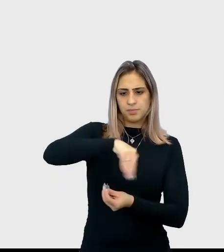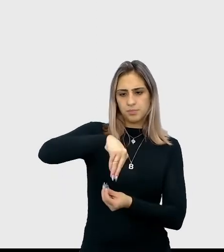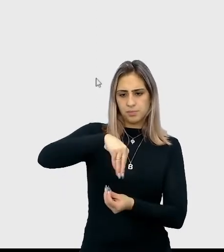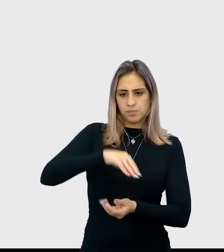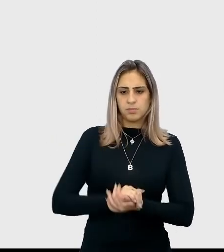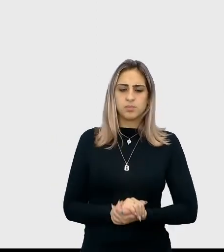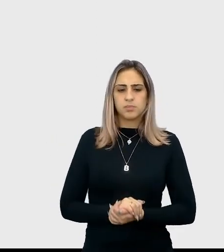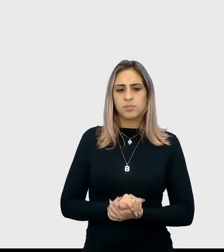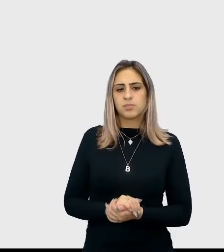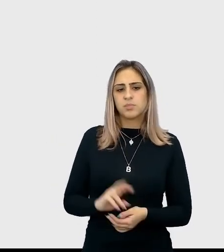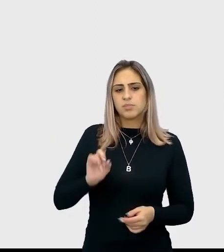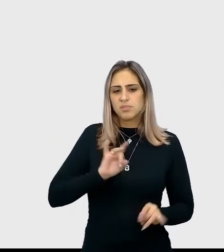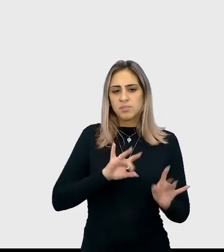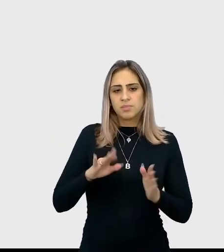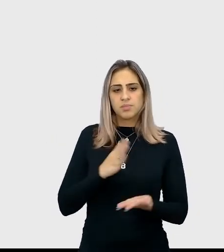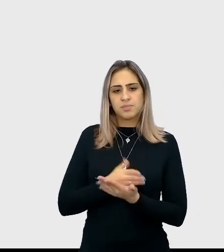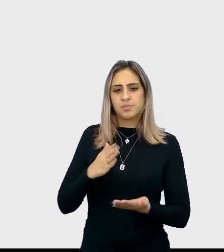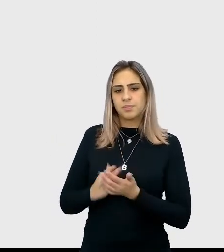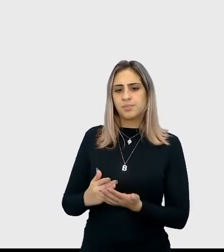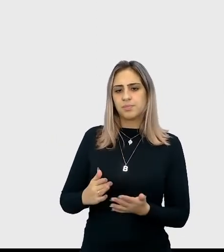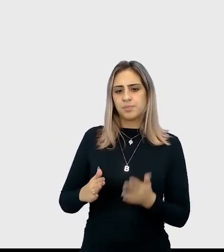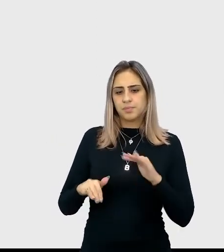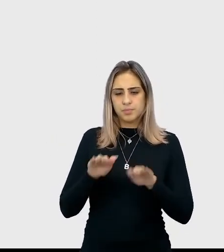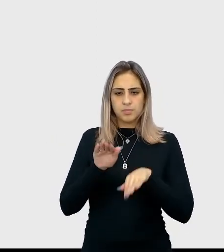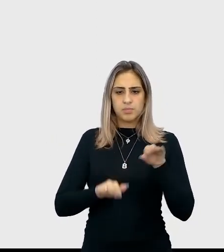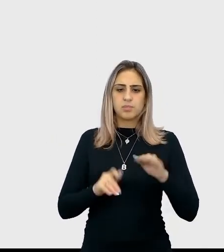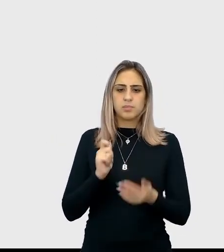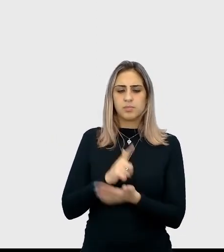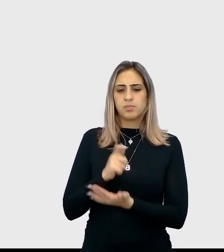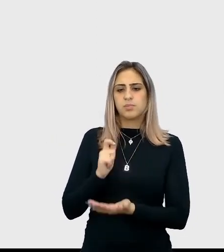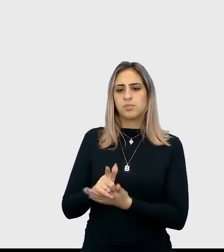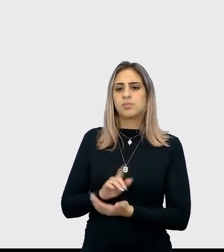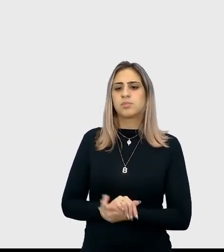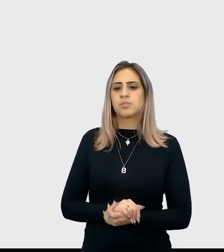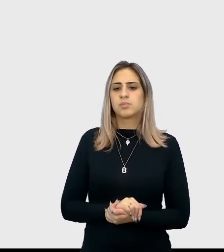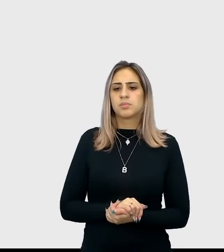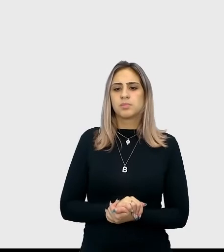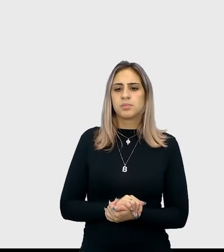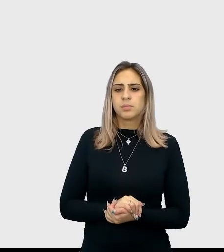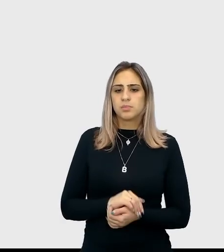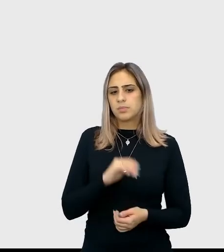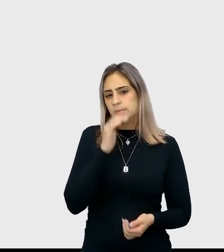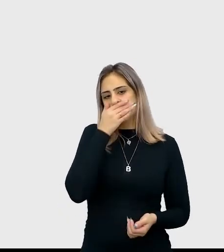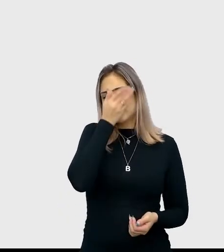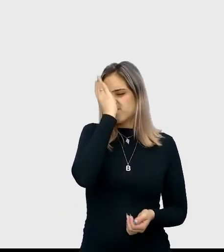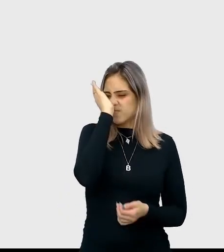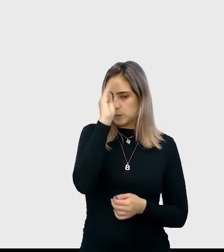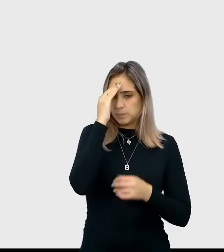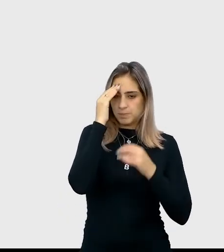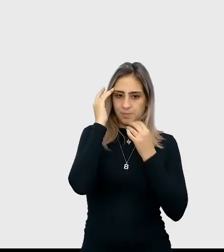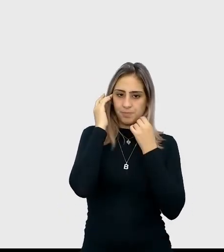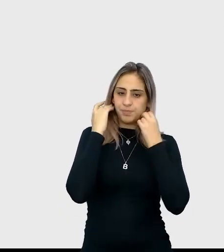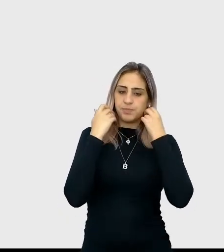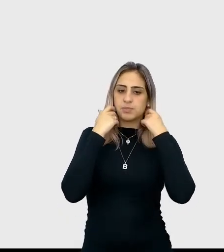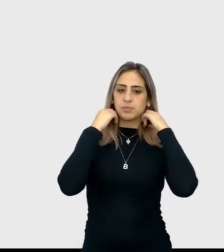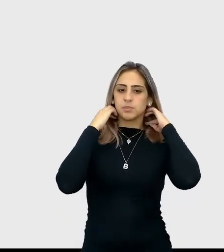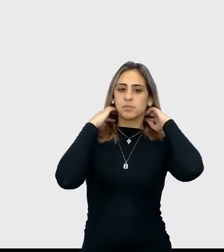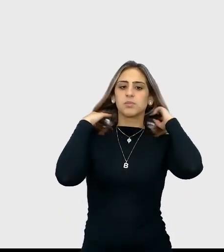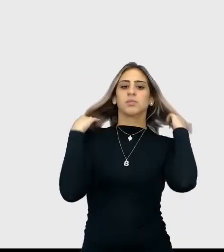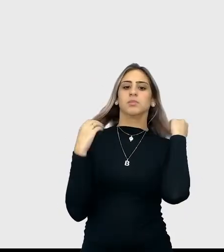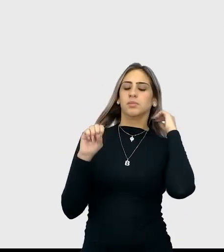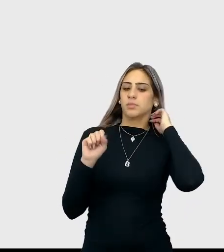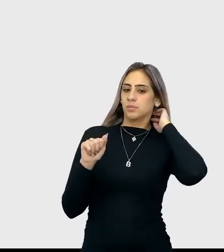misto. Cada prestação é a média aritmética das prestações respectivas do sistema Price e da tabela SAC, aí, que é